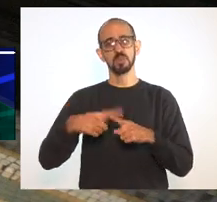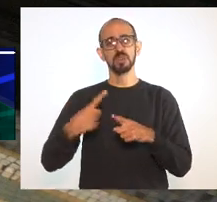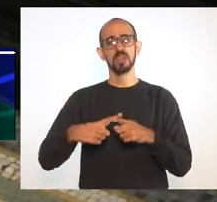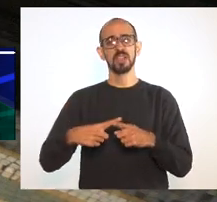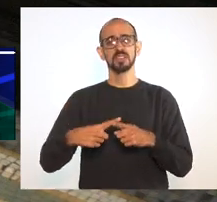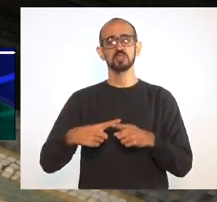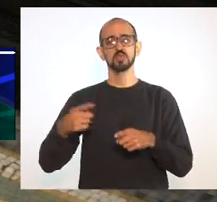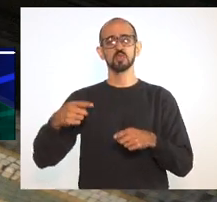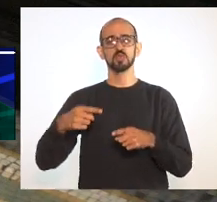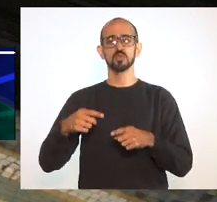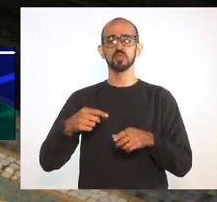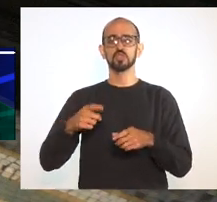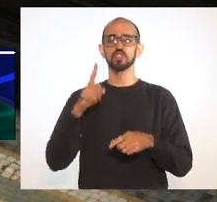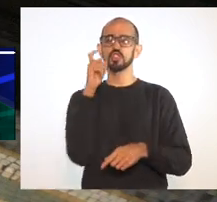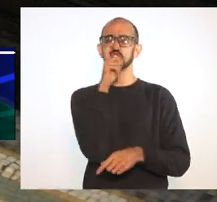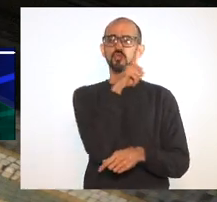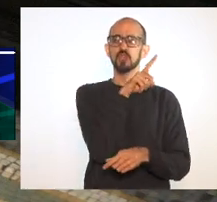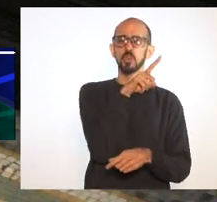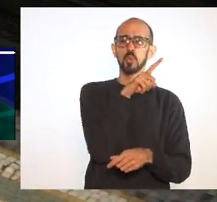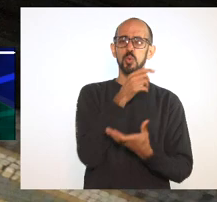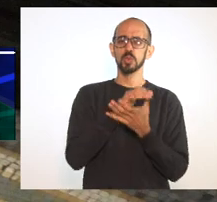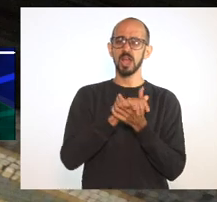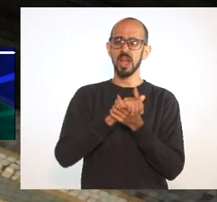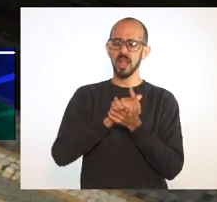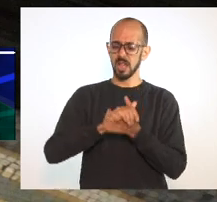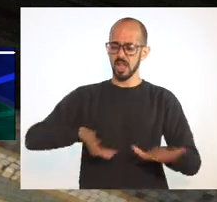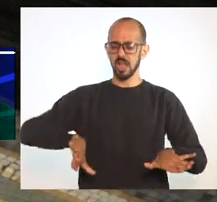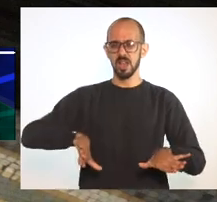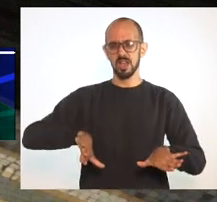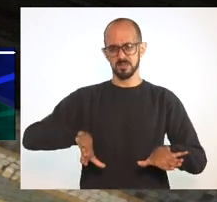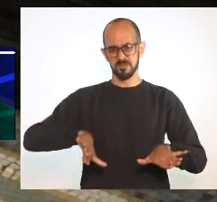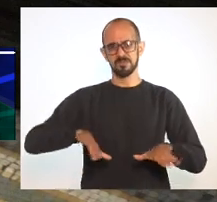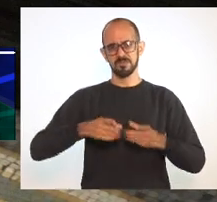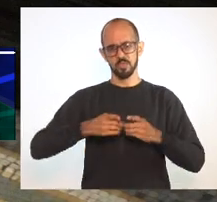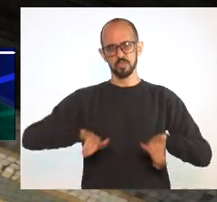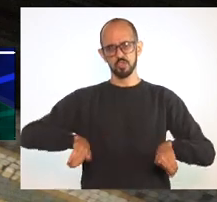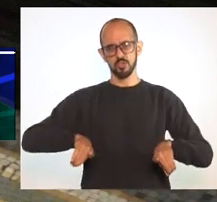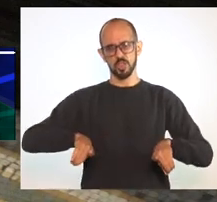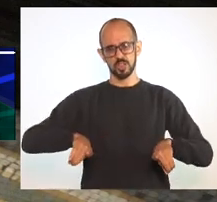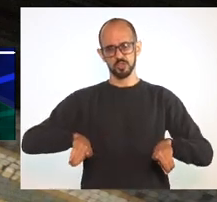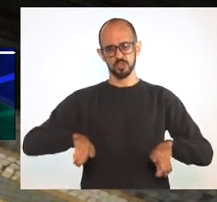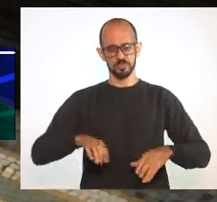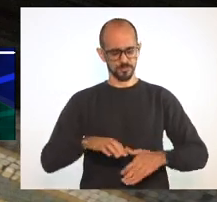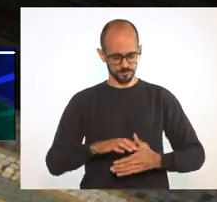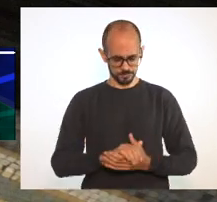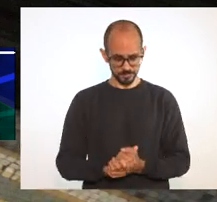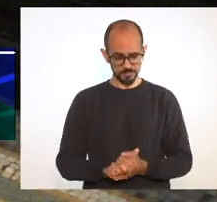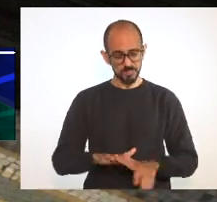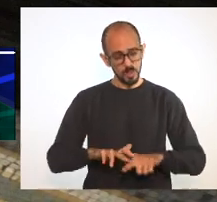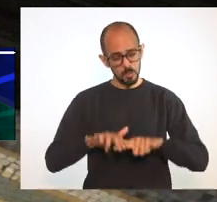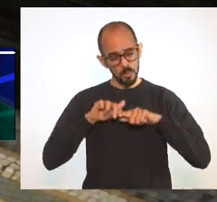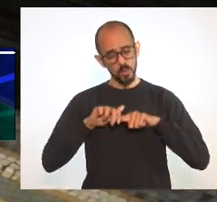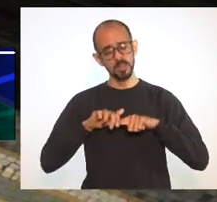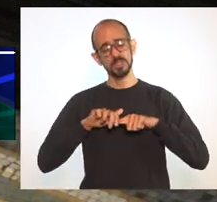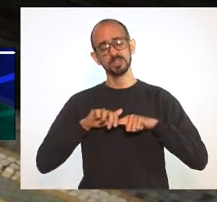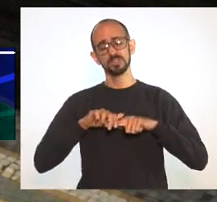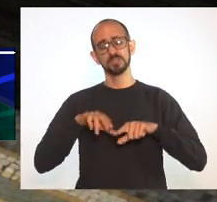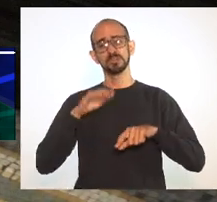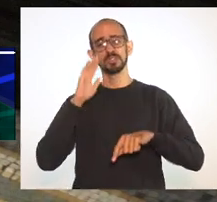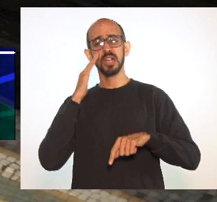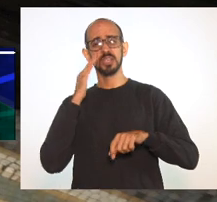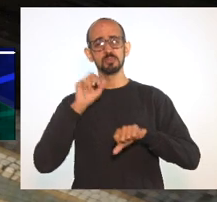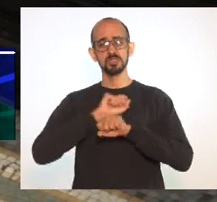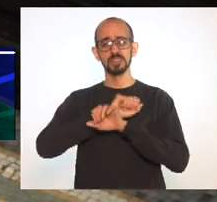inviabilizar o seu desejo de ruptura daquela relação afetiva. Portanto, entendemos que